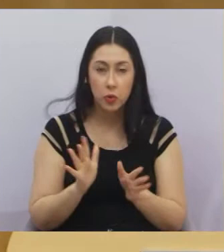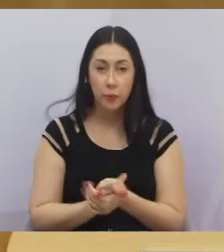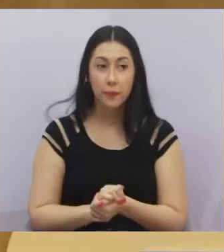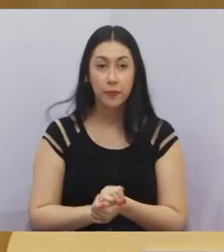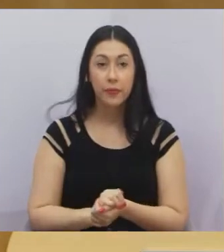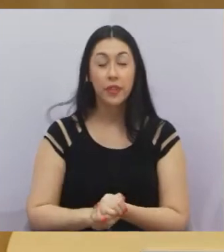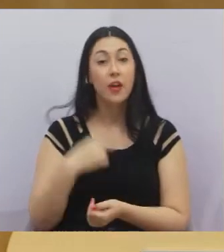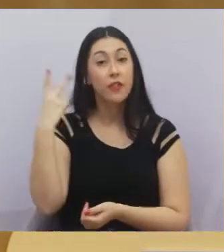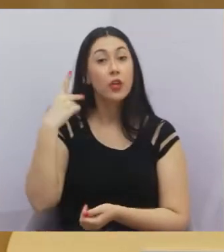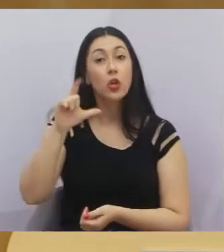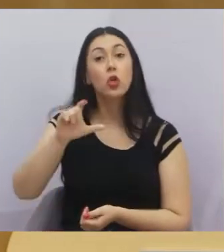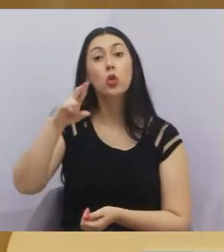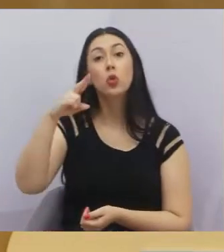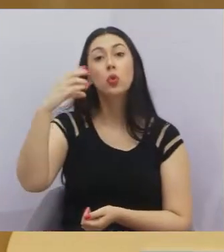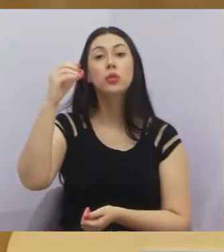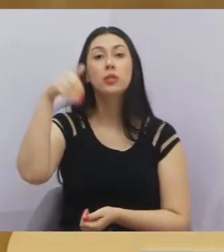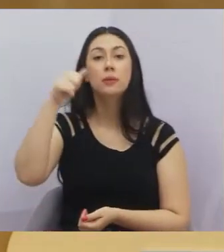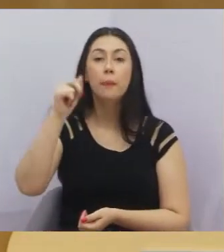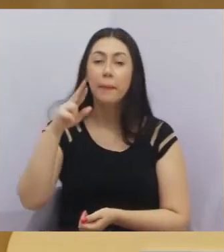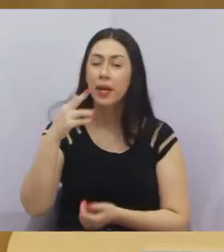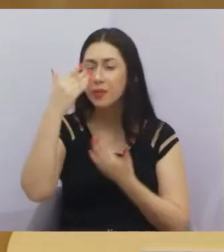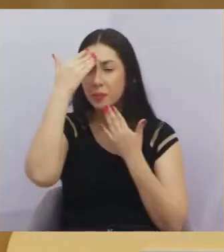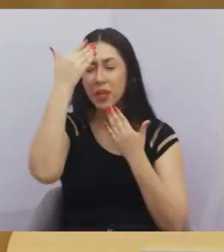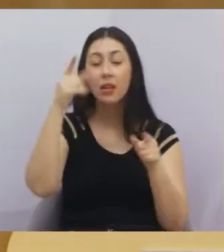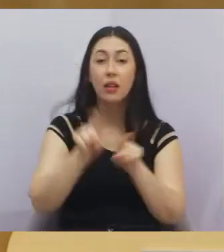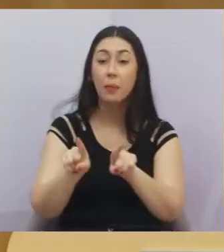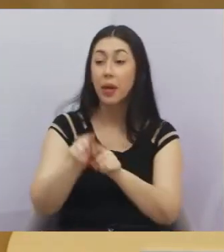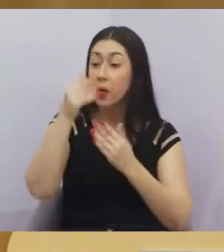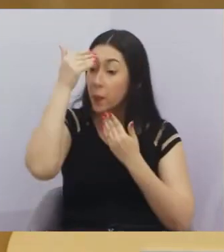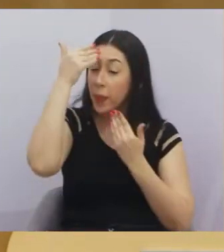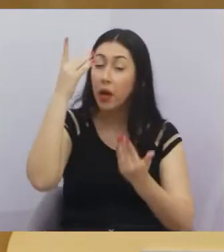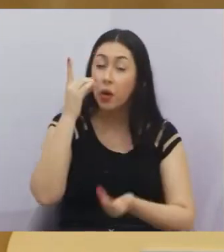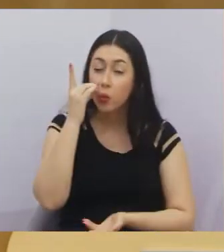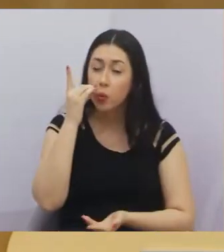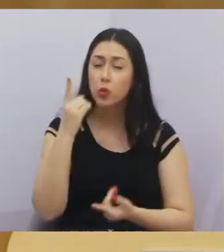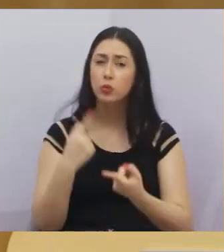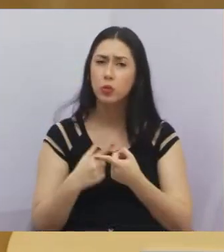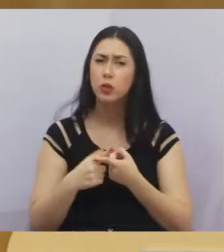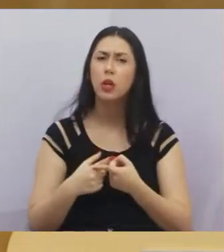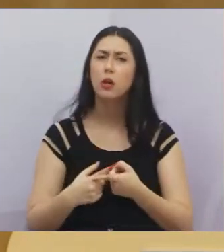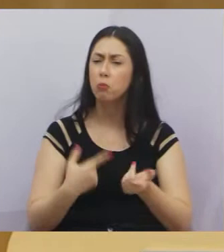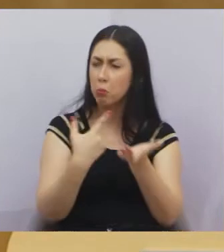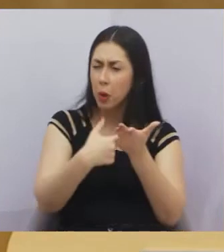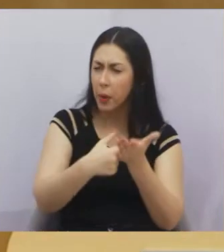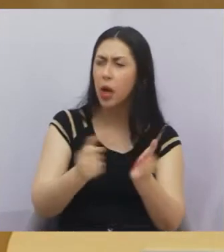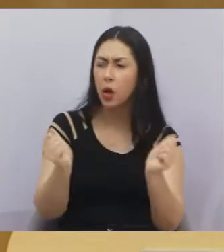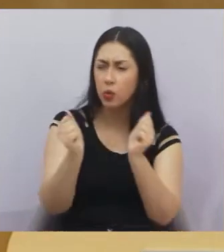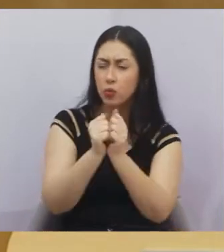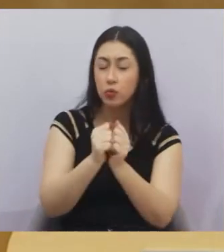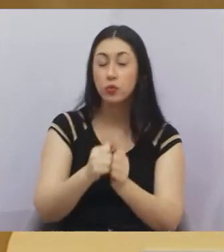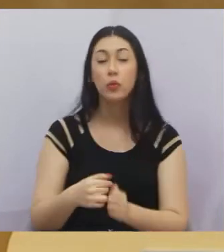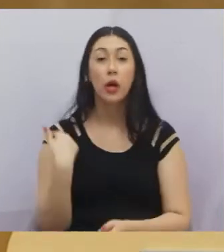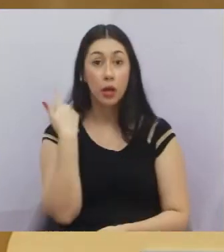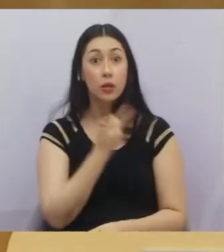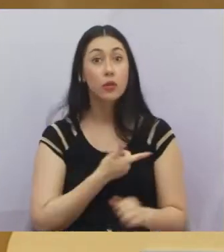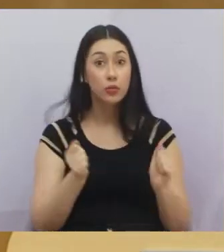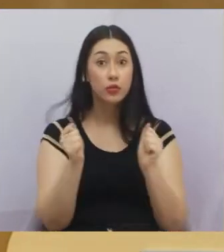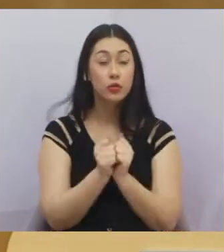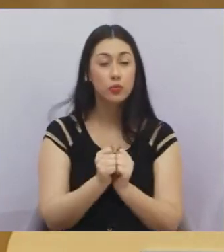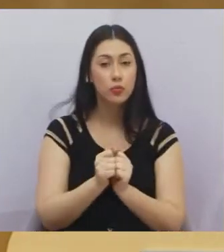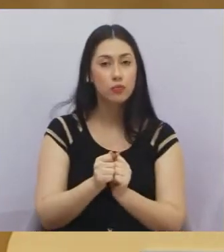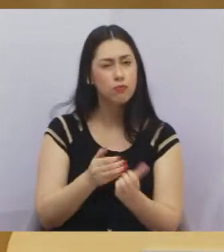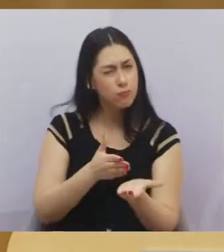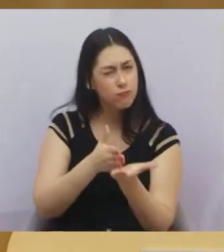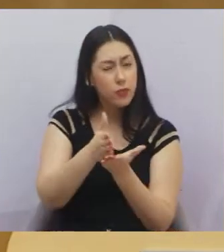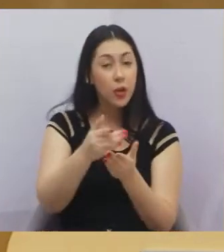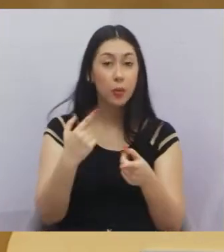meu muito obrigado. Agradeço ao Dude também pela essa parceria de sempre. E vamos juntos, porque é